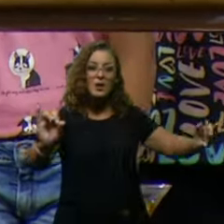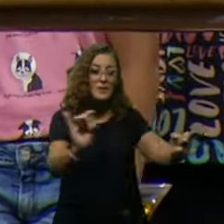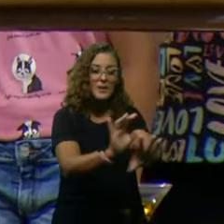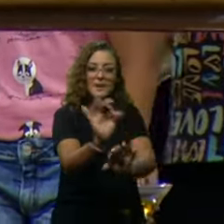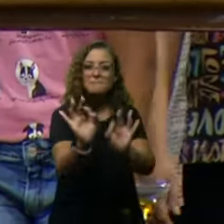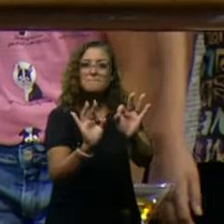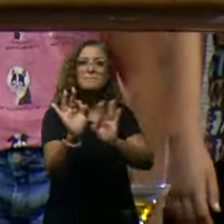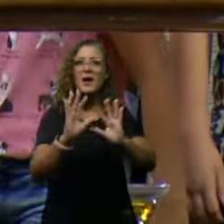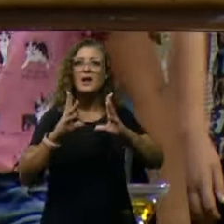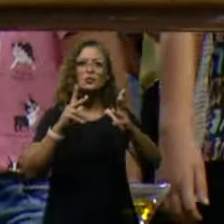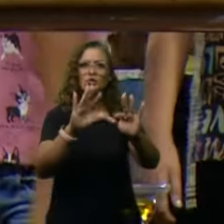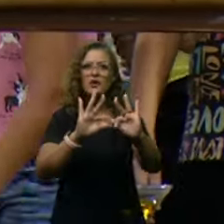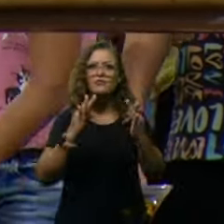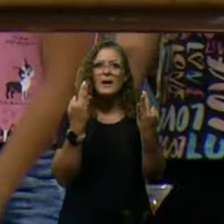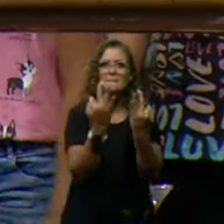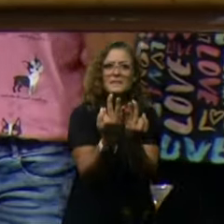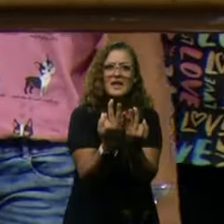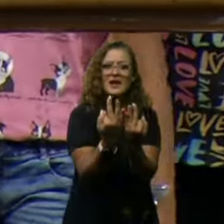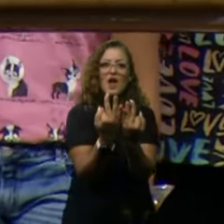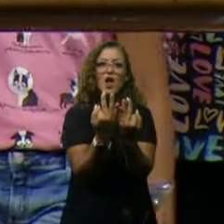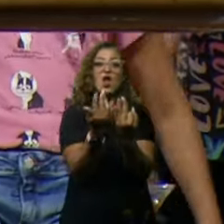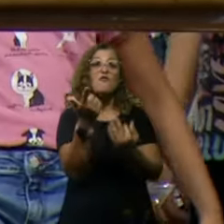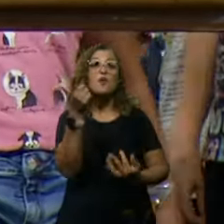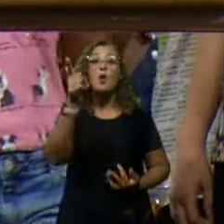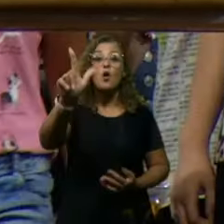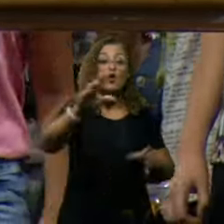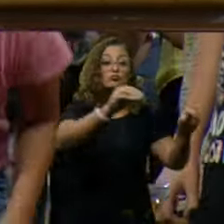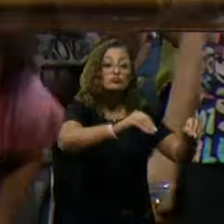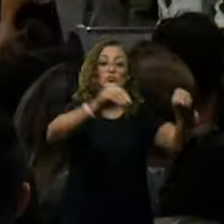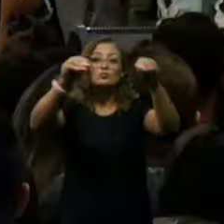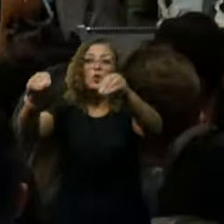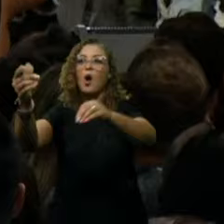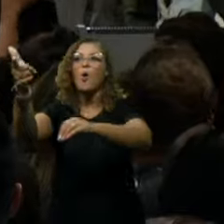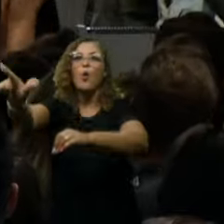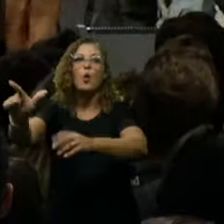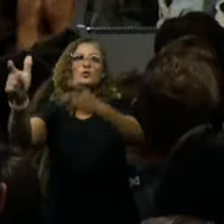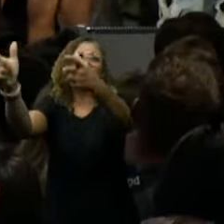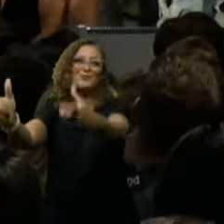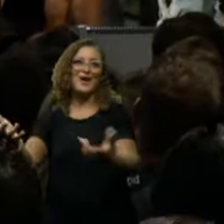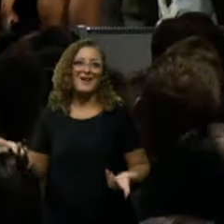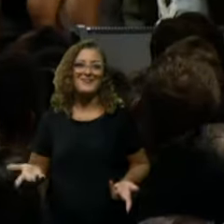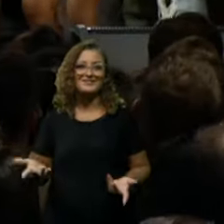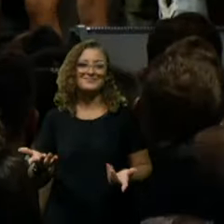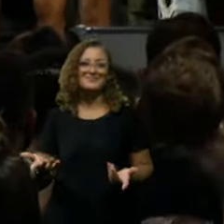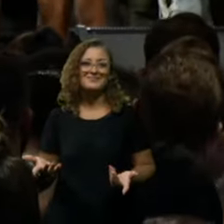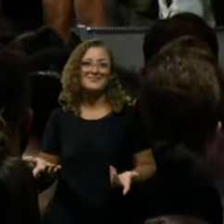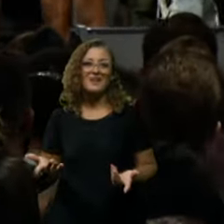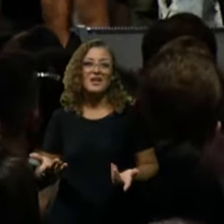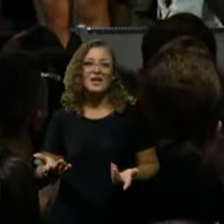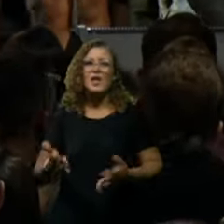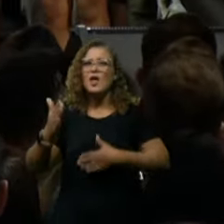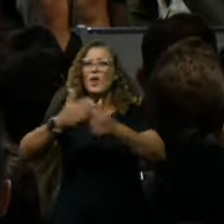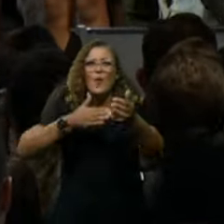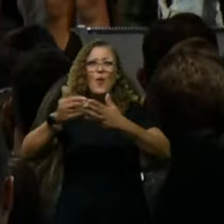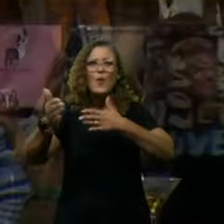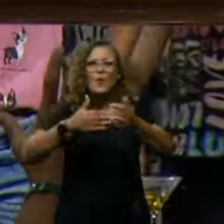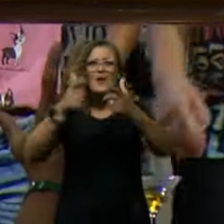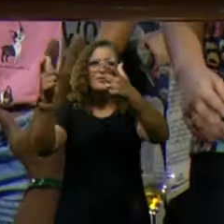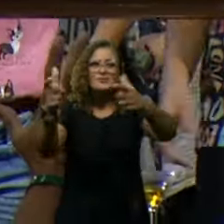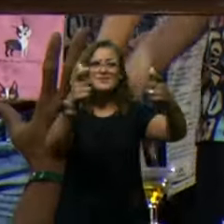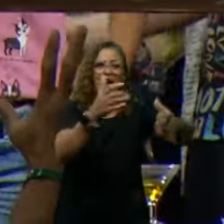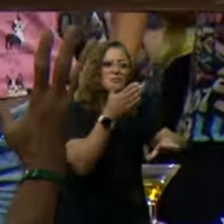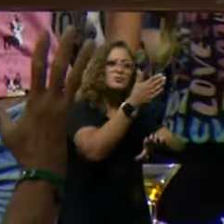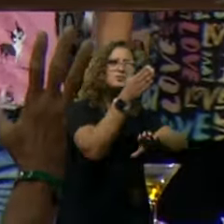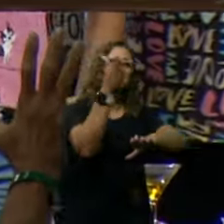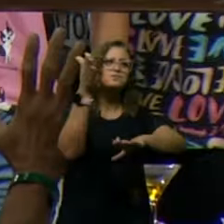que aqui é pequeno eu vou dar um lugar para você e para sua descendência EA partir de hoje aonde você botar a planta do